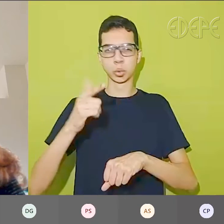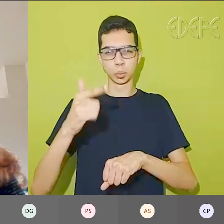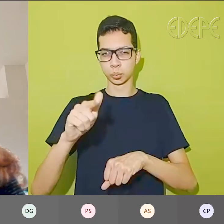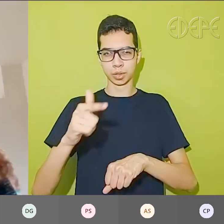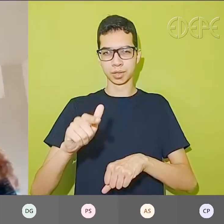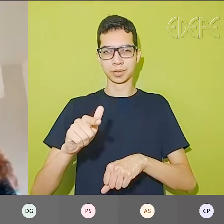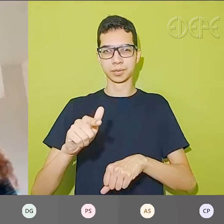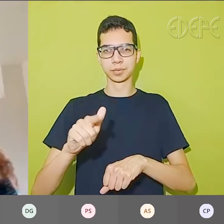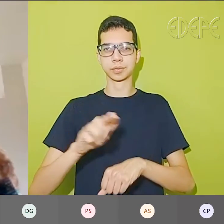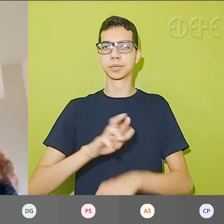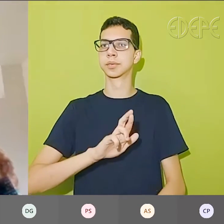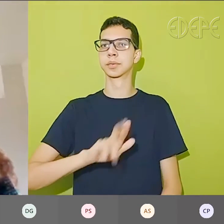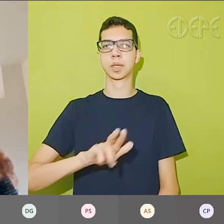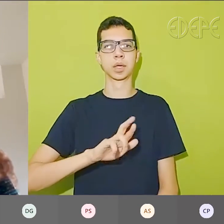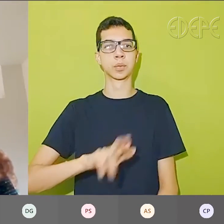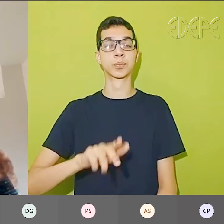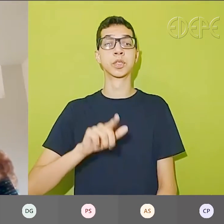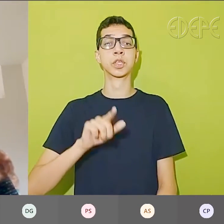né,